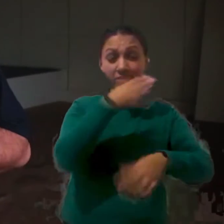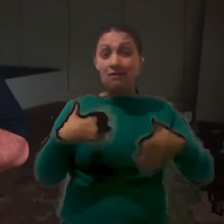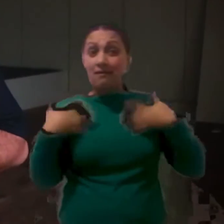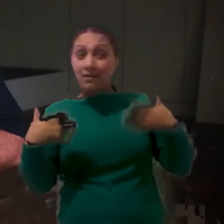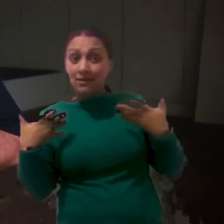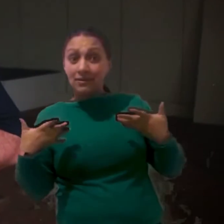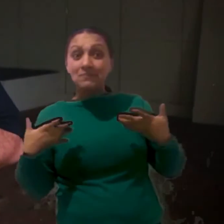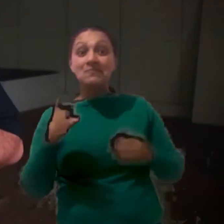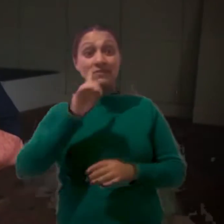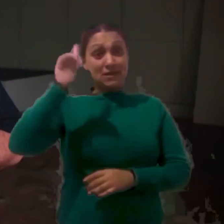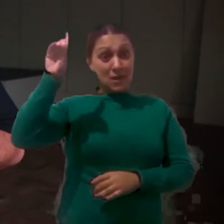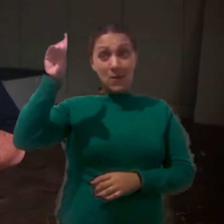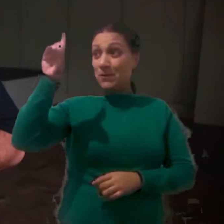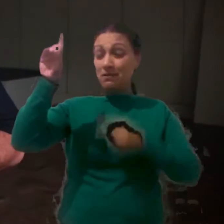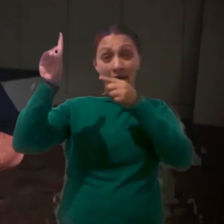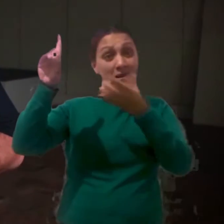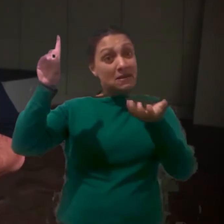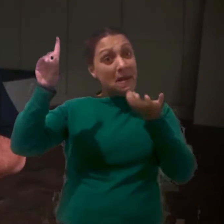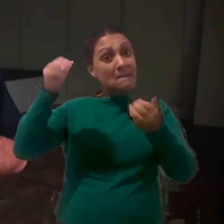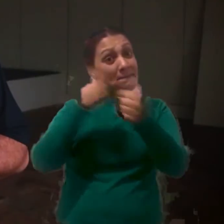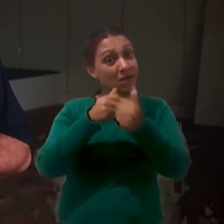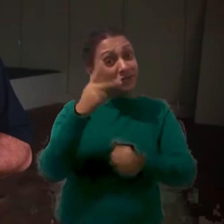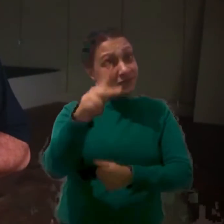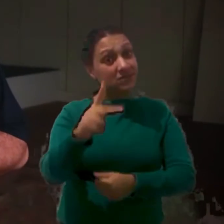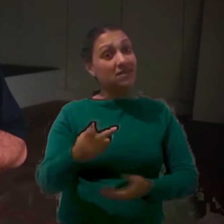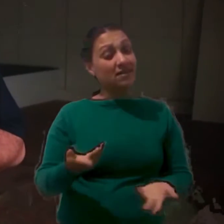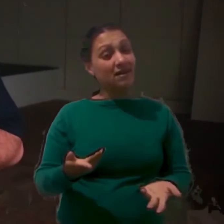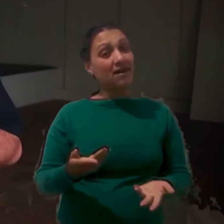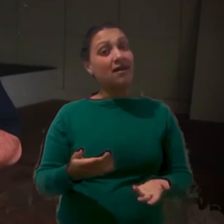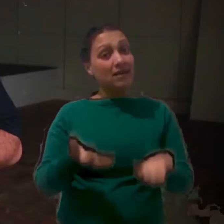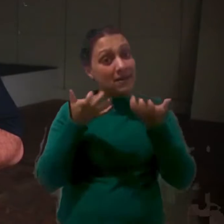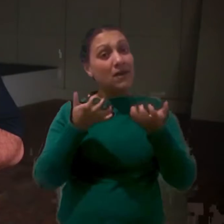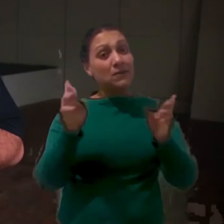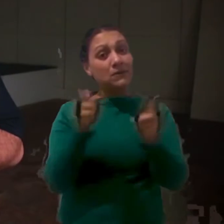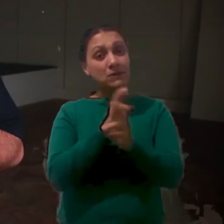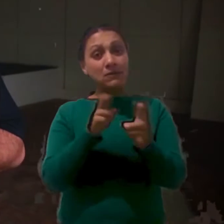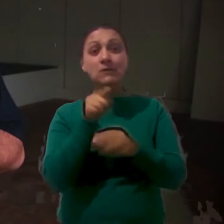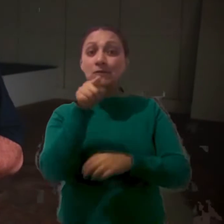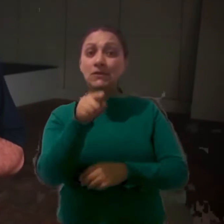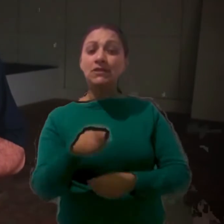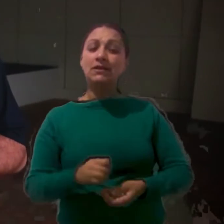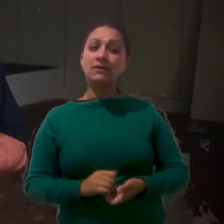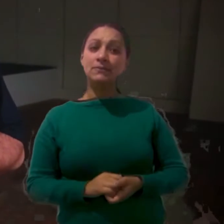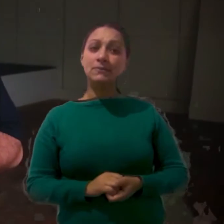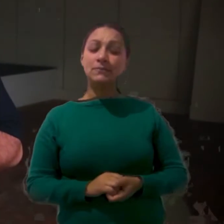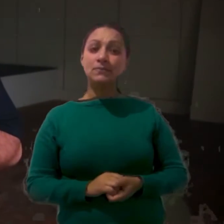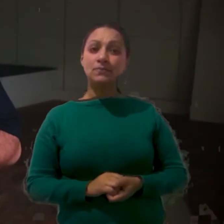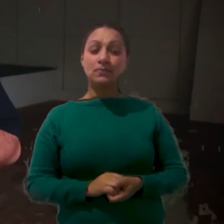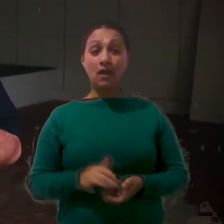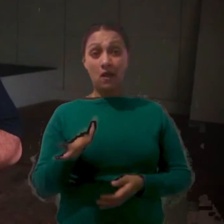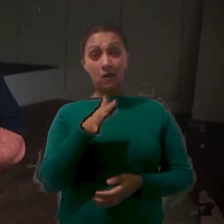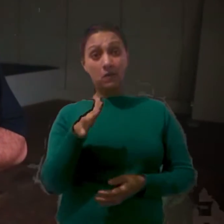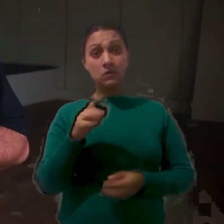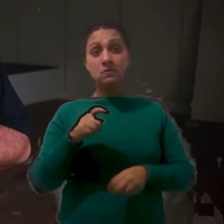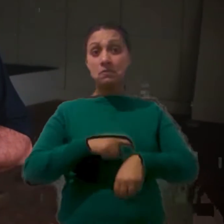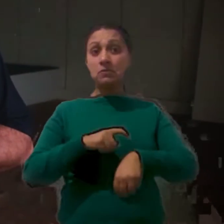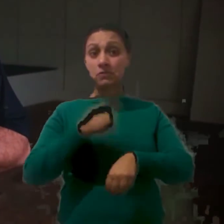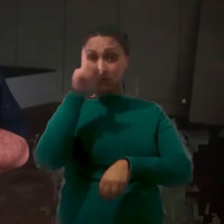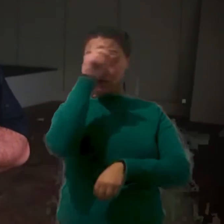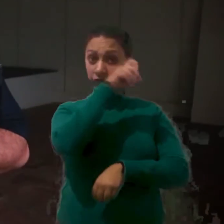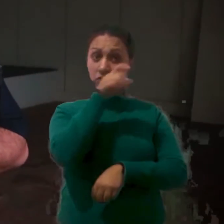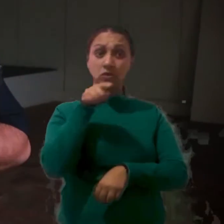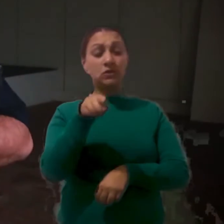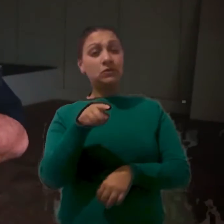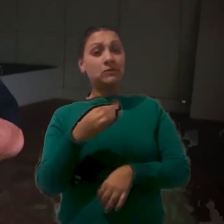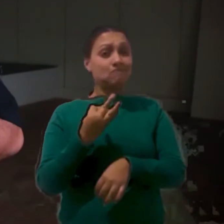difícil singela e alegre que deus ele quer estar perto de você que deus ele quer manter um relacionamento com você embora